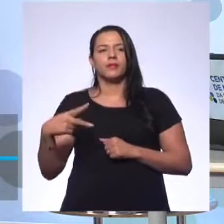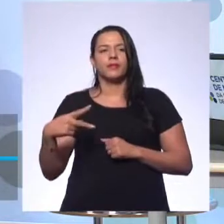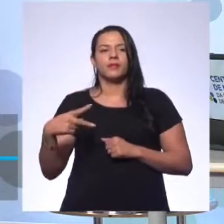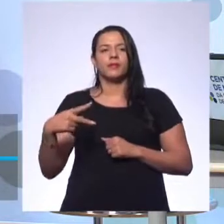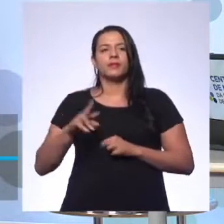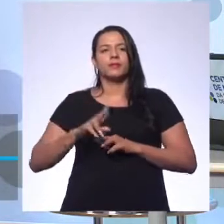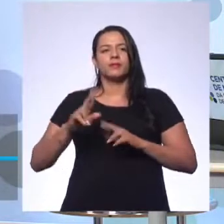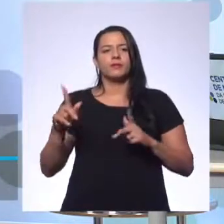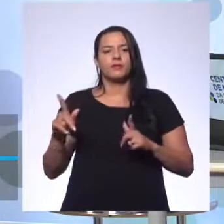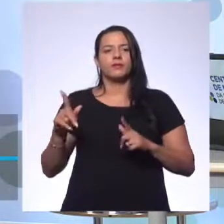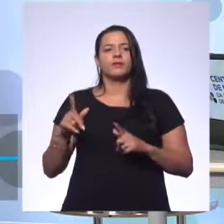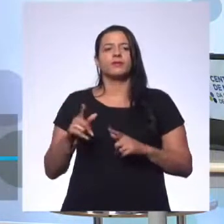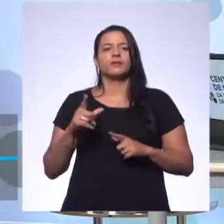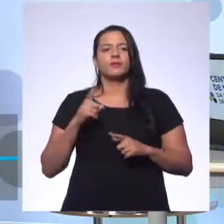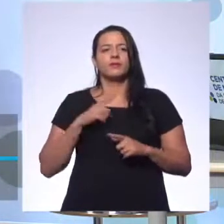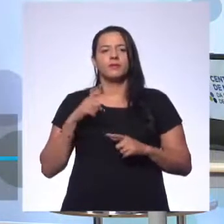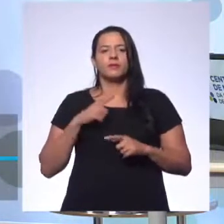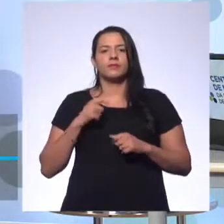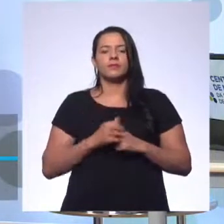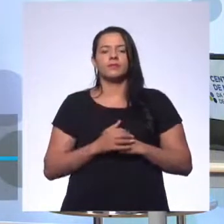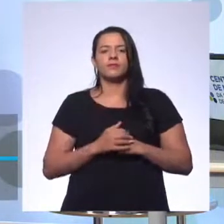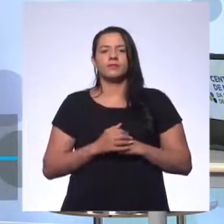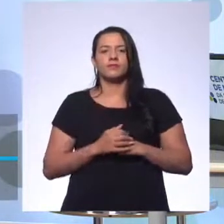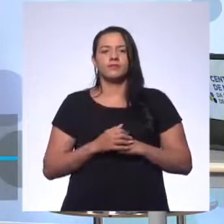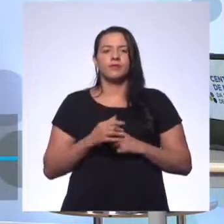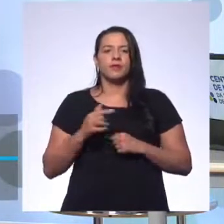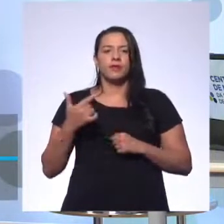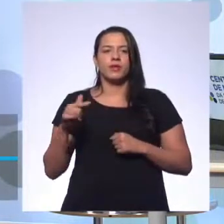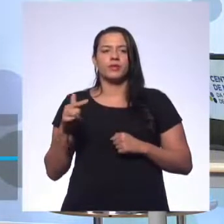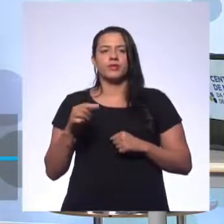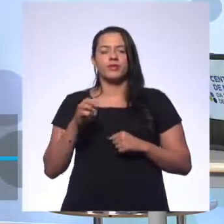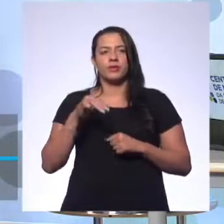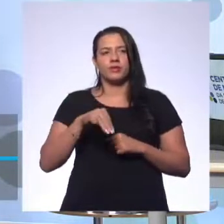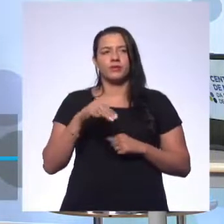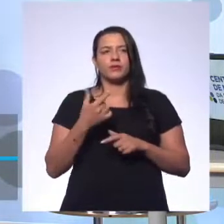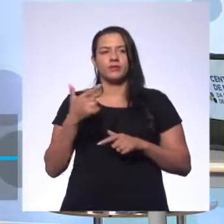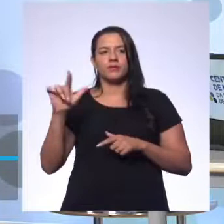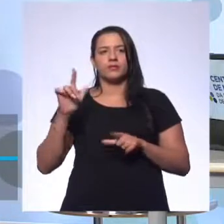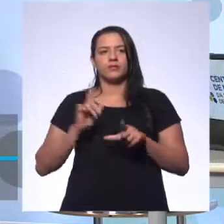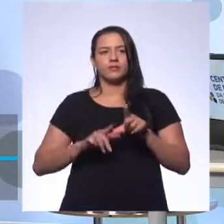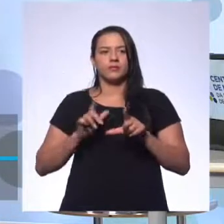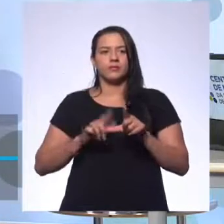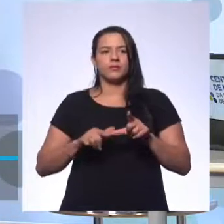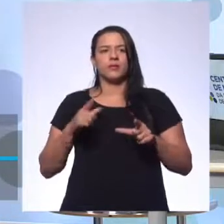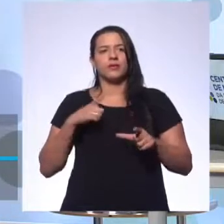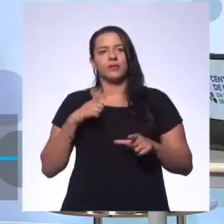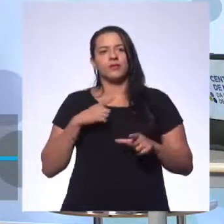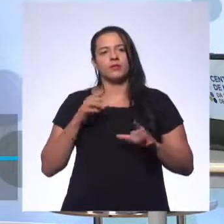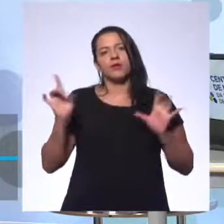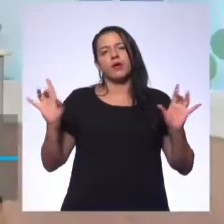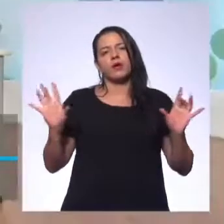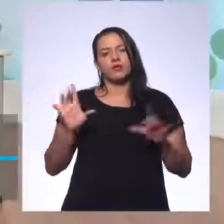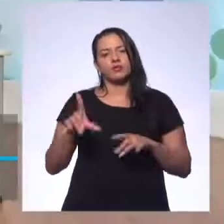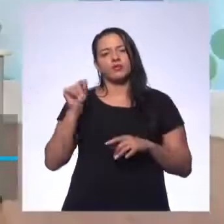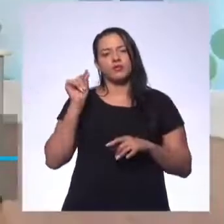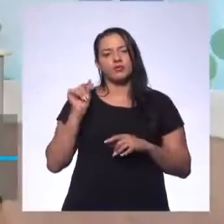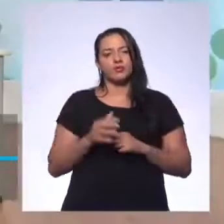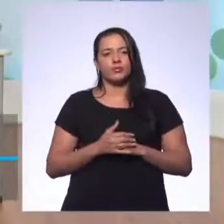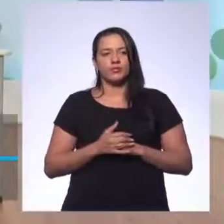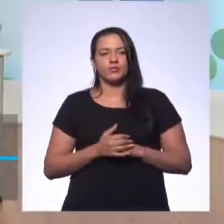é diferente porque ele não começa com a mesma letra. Outra letra. Então, assim, é uma forma, um critério que ela